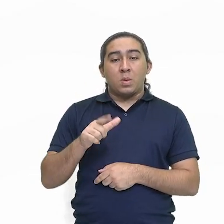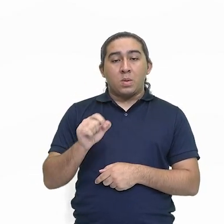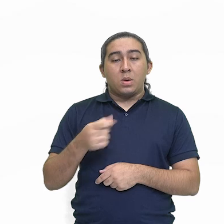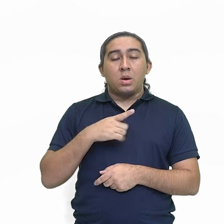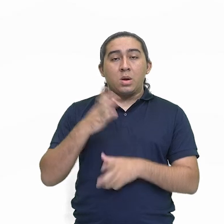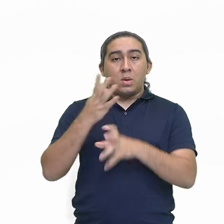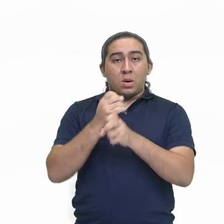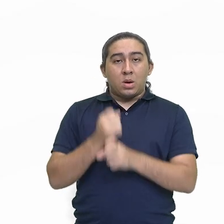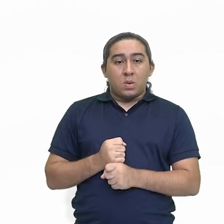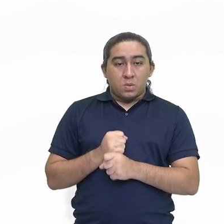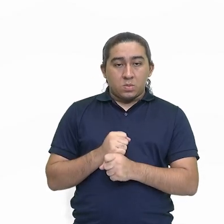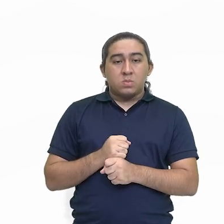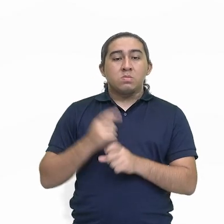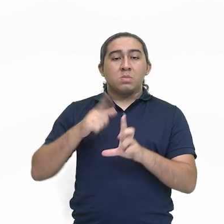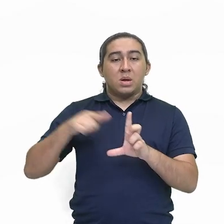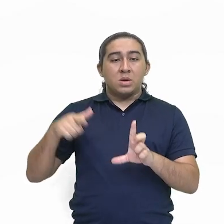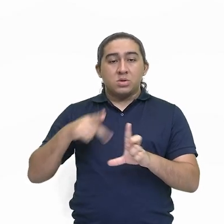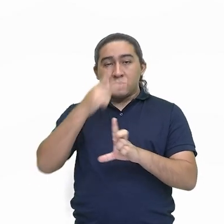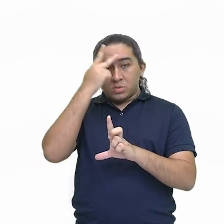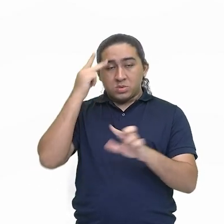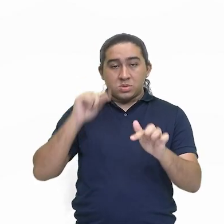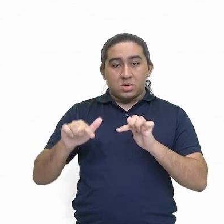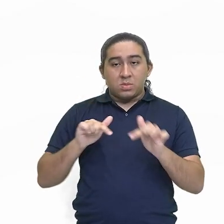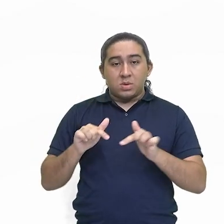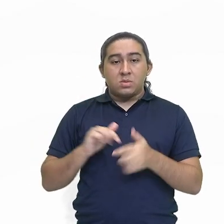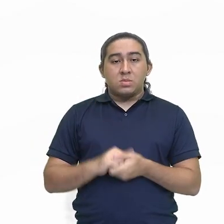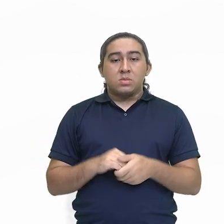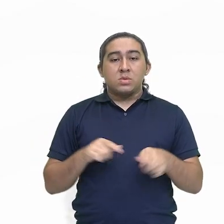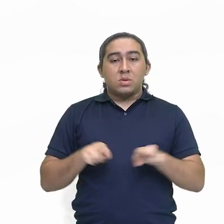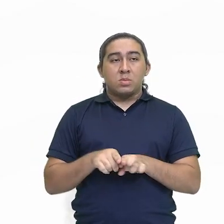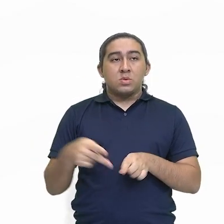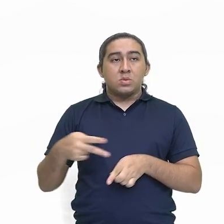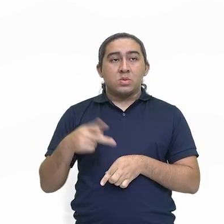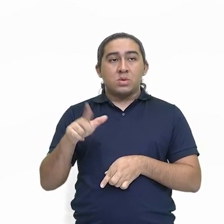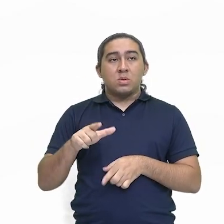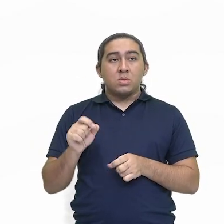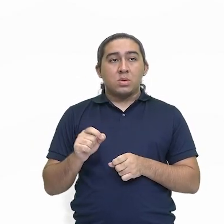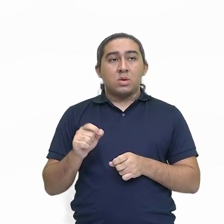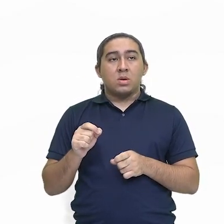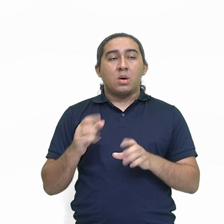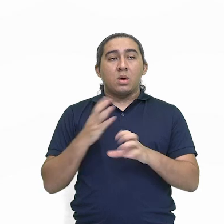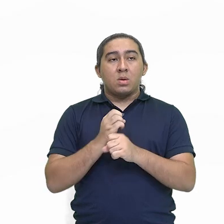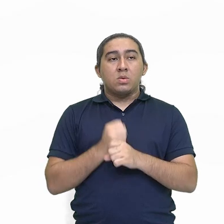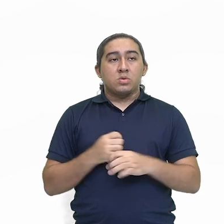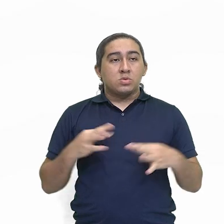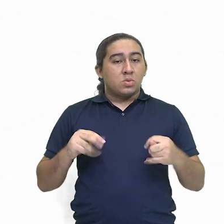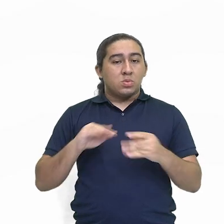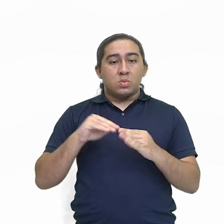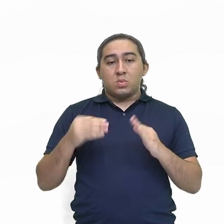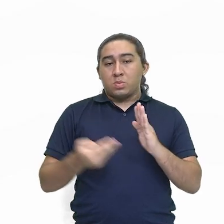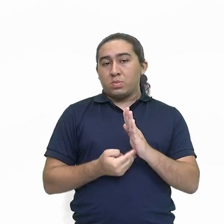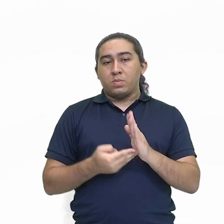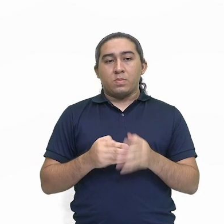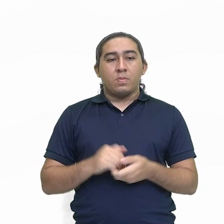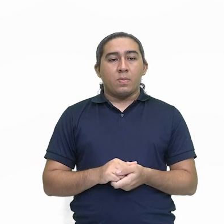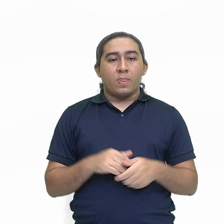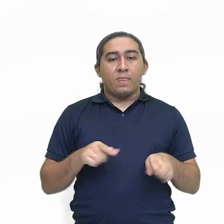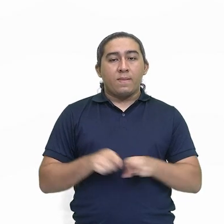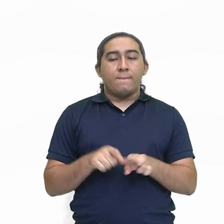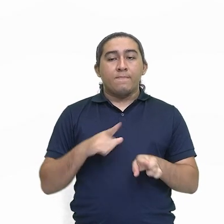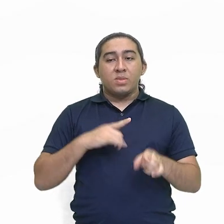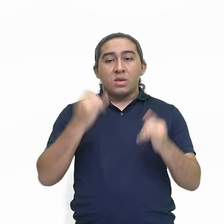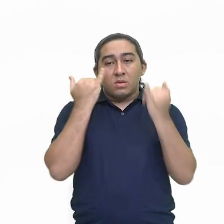das pessoas, ou seja, as pessoas que trabalham, e no 2, o rendimento de todo mundo. E aí a gente tem ali, então,